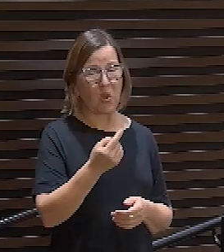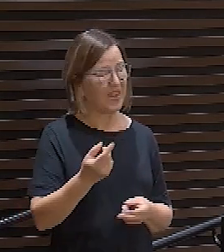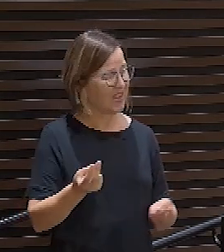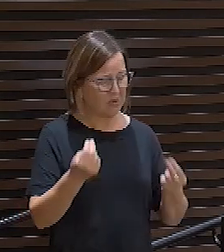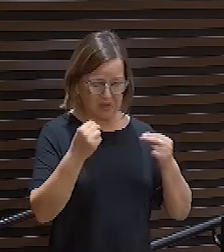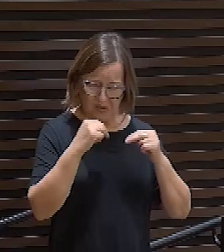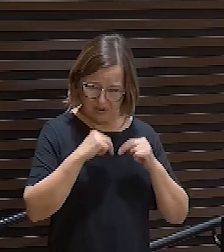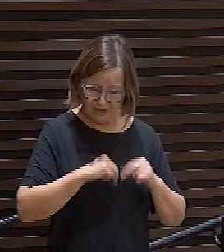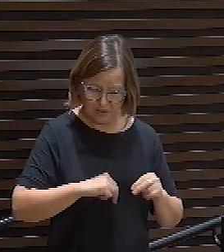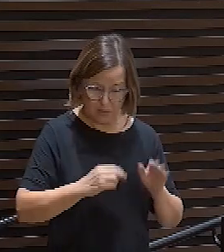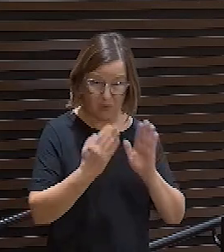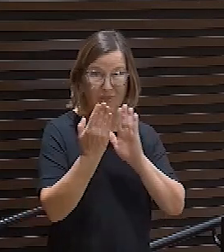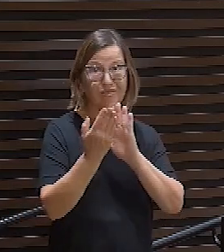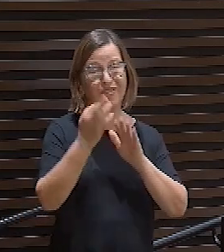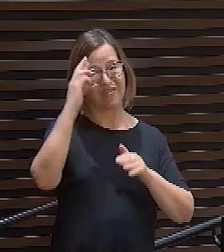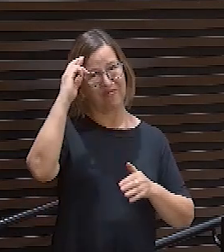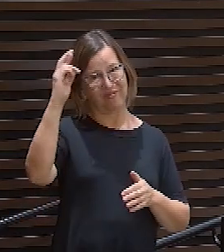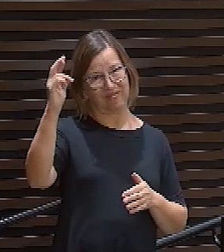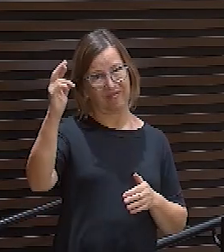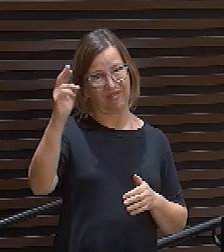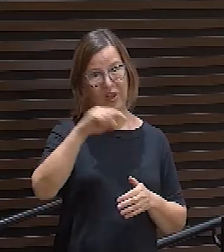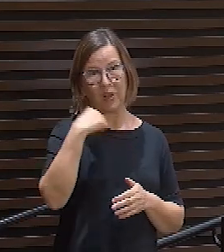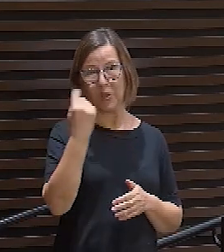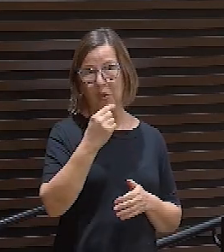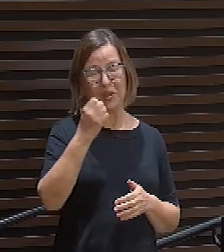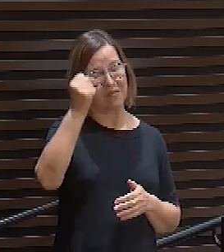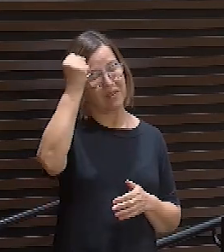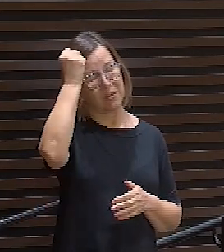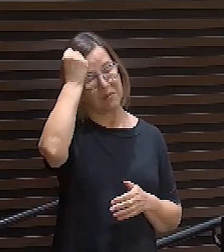arrepende. A gente não o busca.